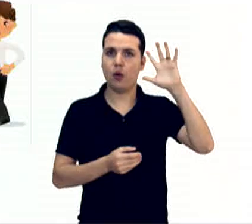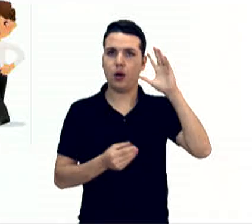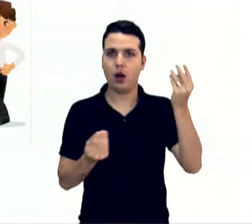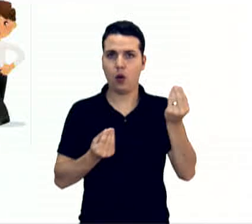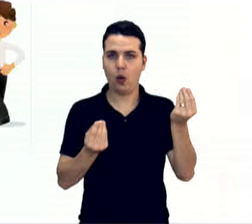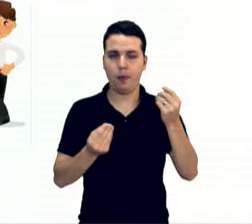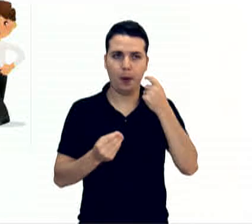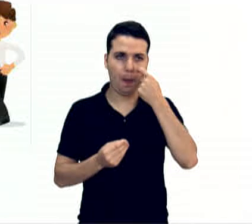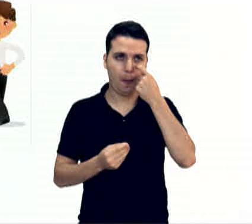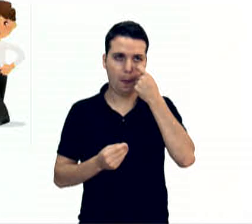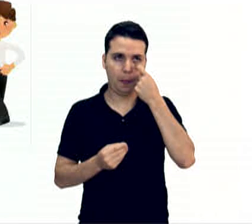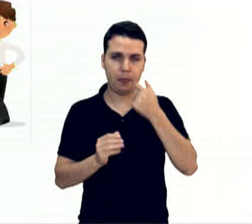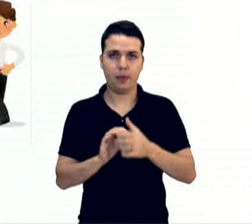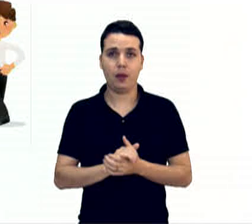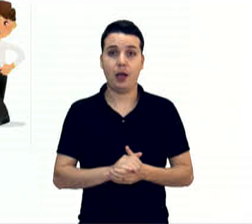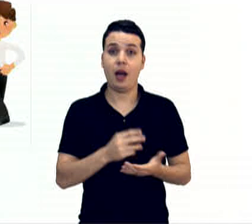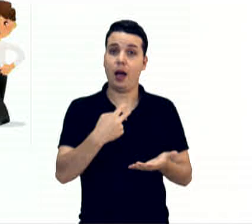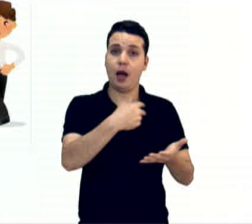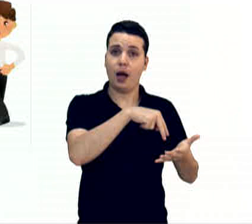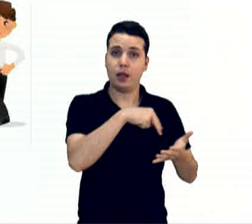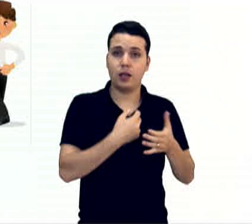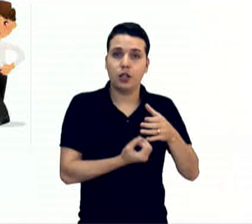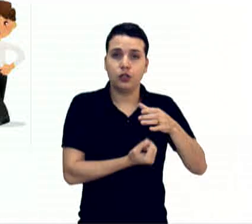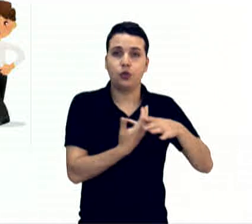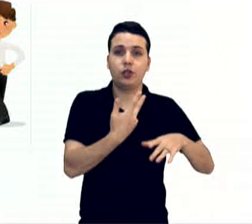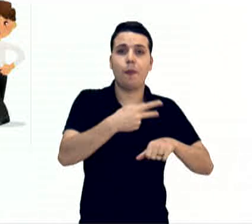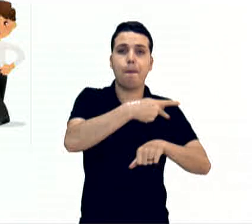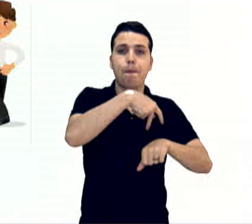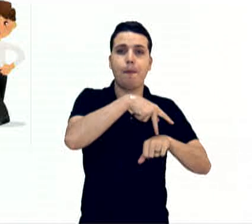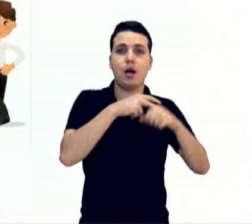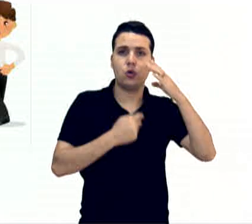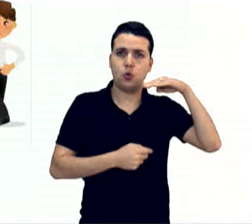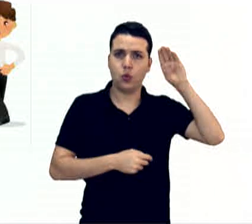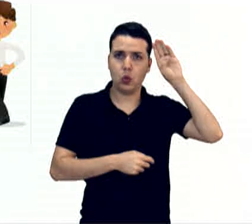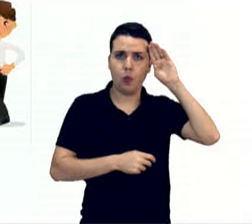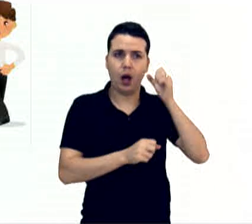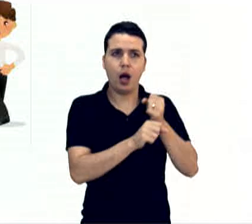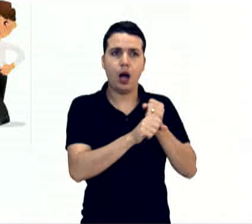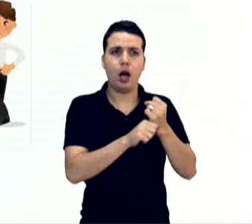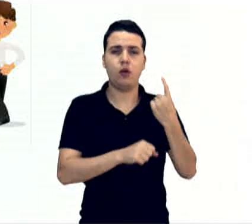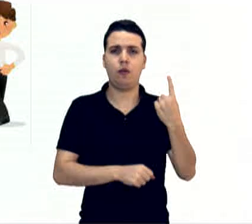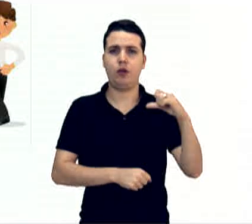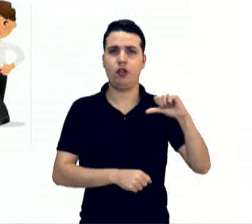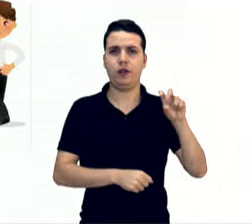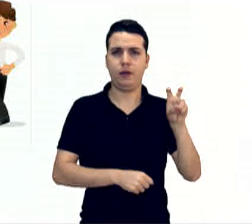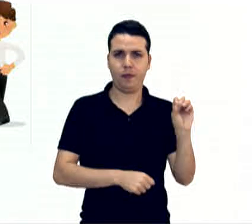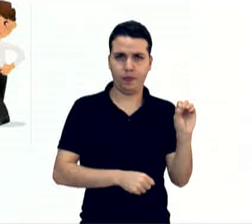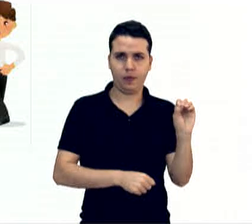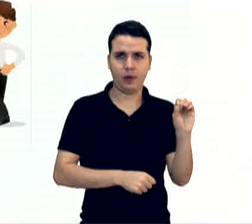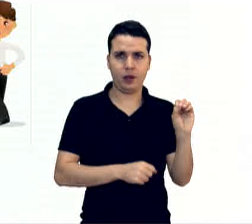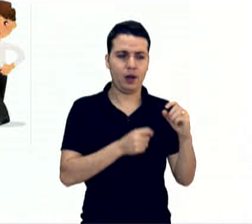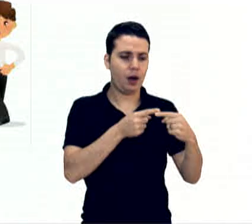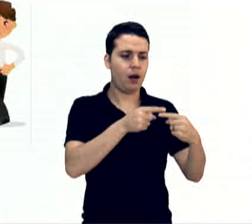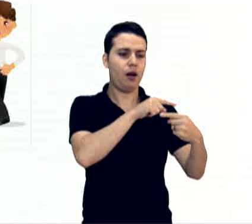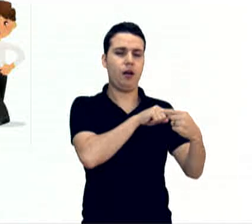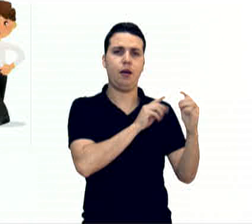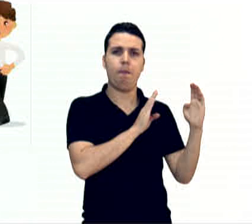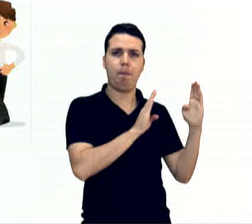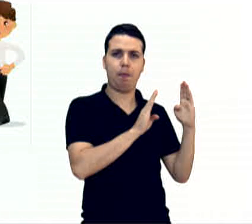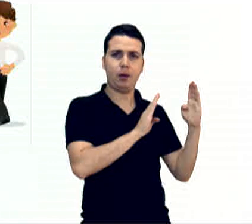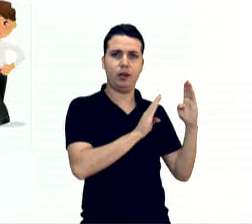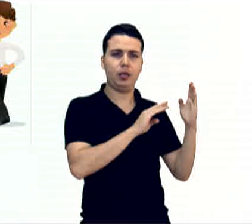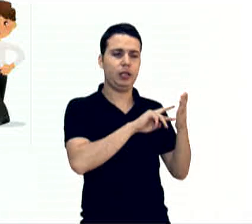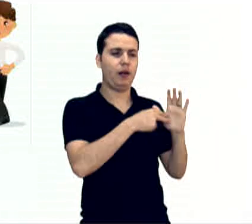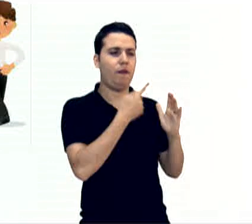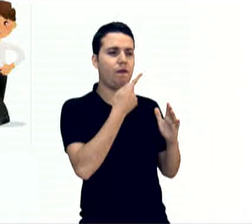É uma dança que surgiu em Cuba durante os anos 50, então depois daquele período que foi